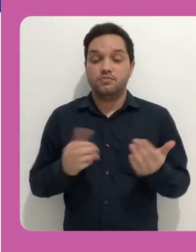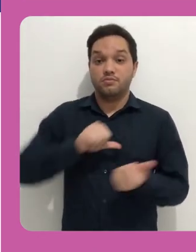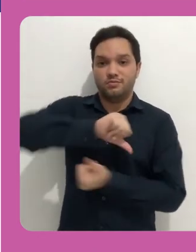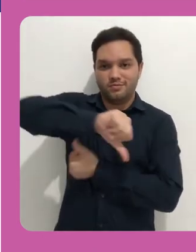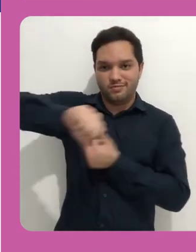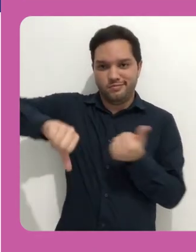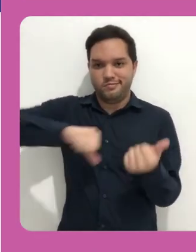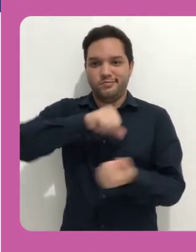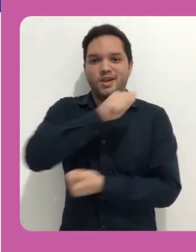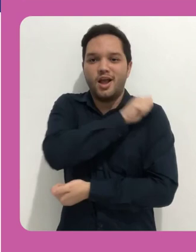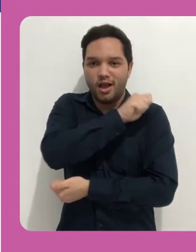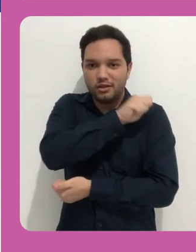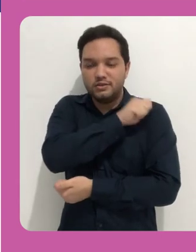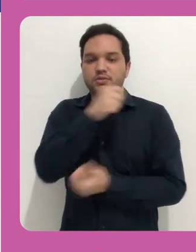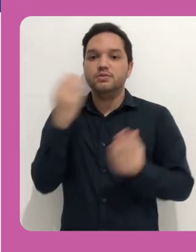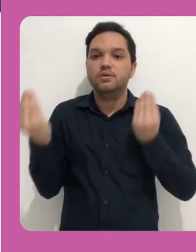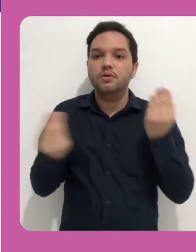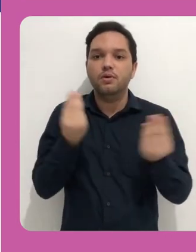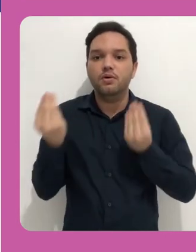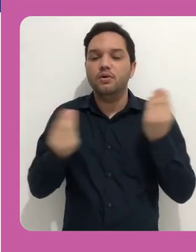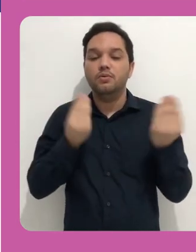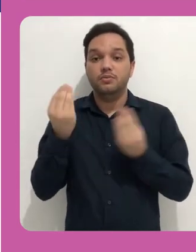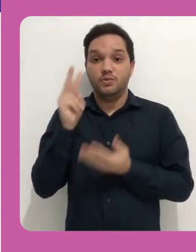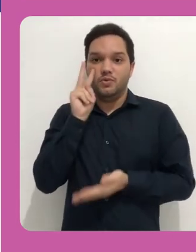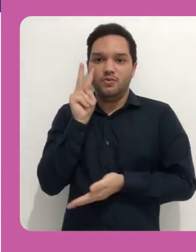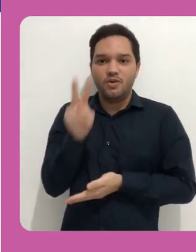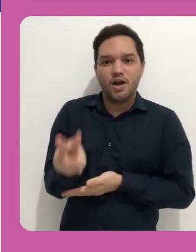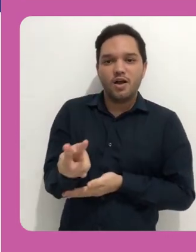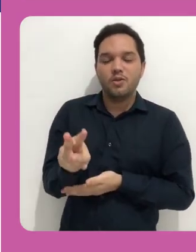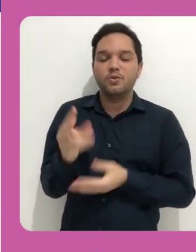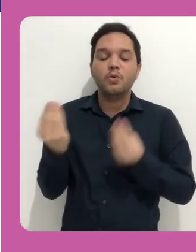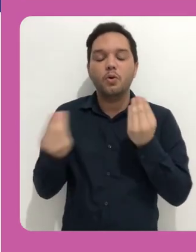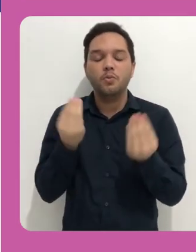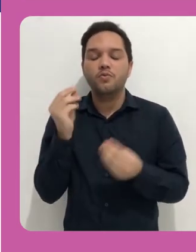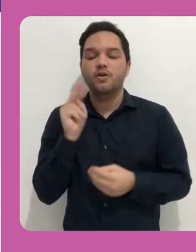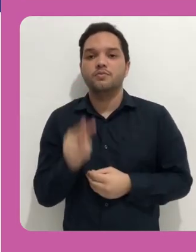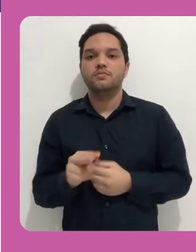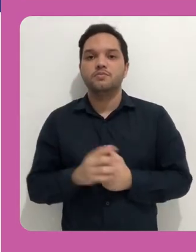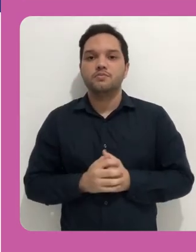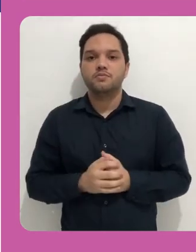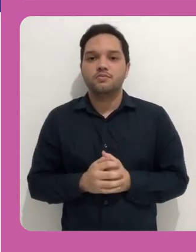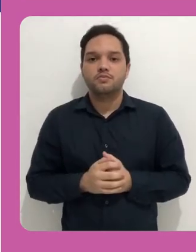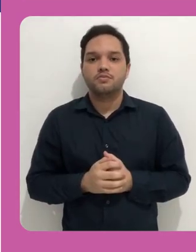Vou me tornar estudante para vocês verem como que o aluno de vocês verá.